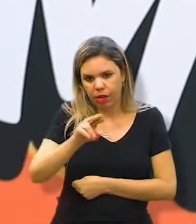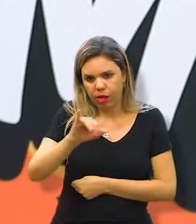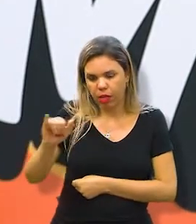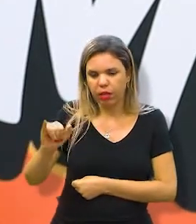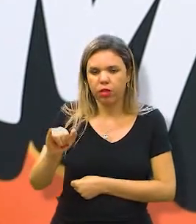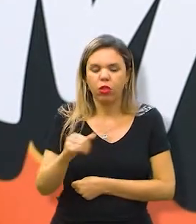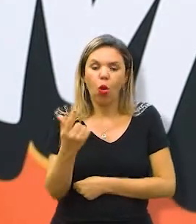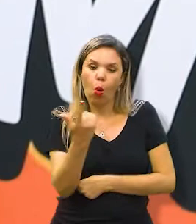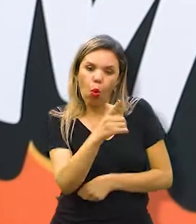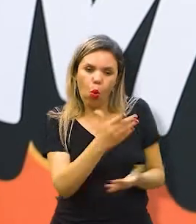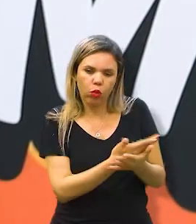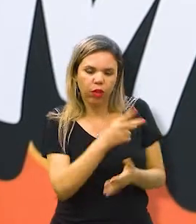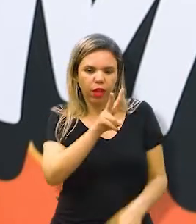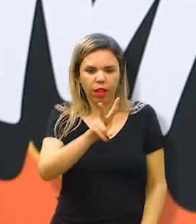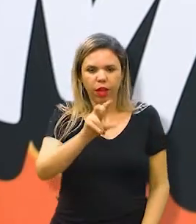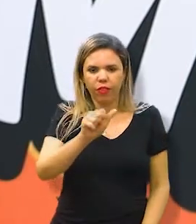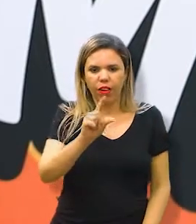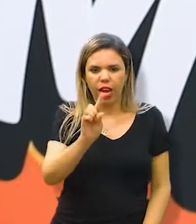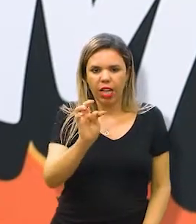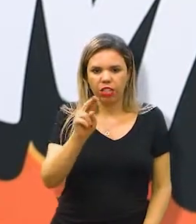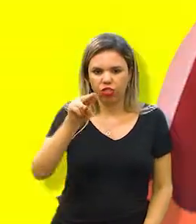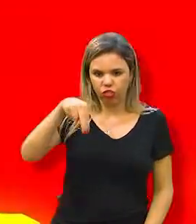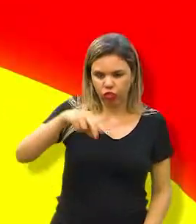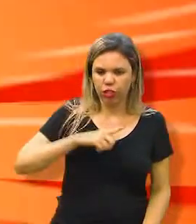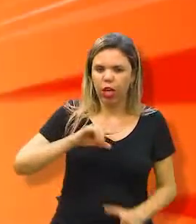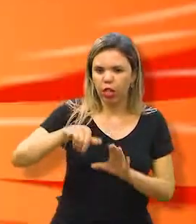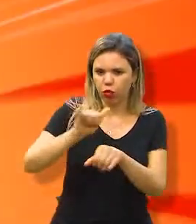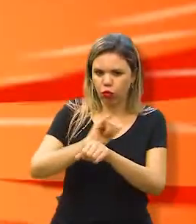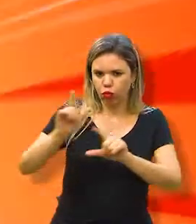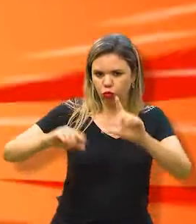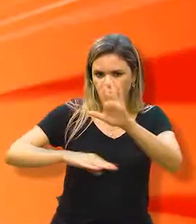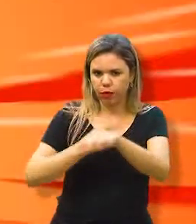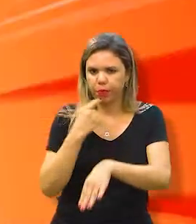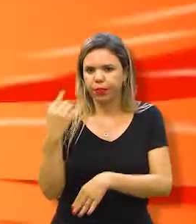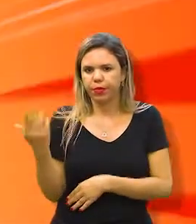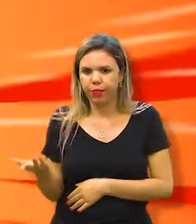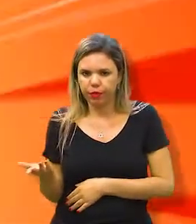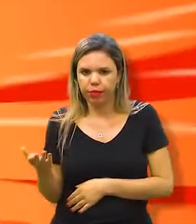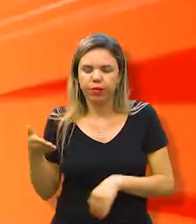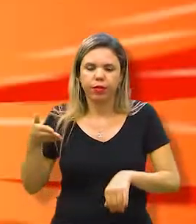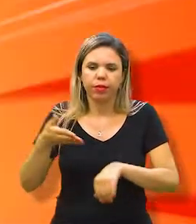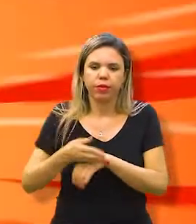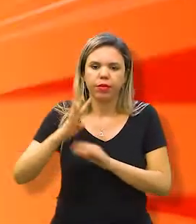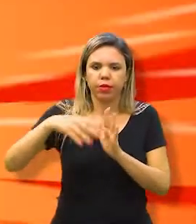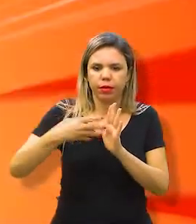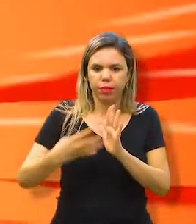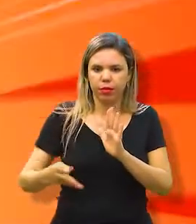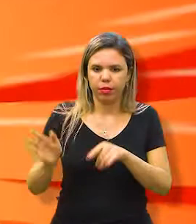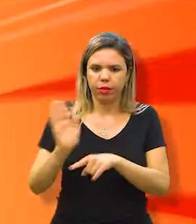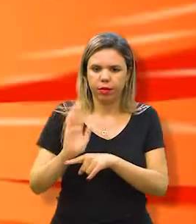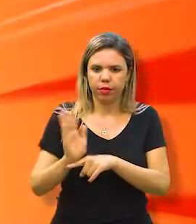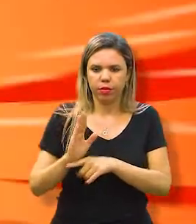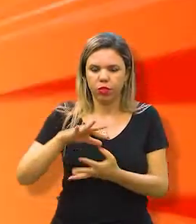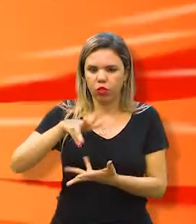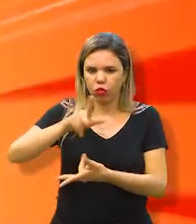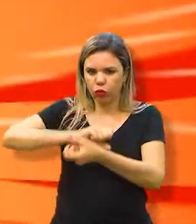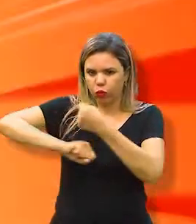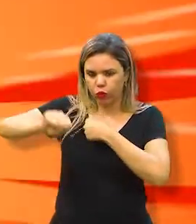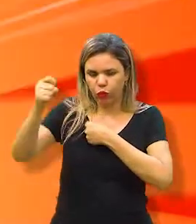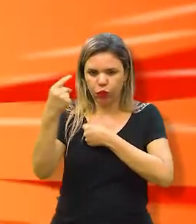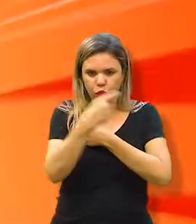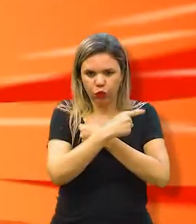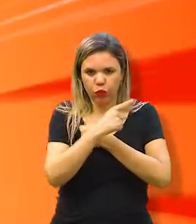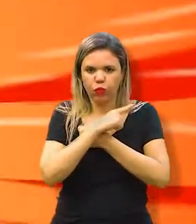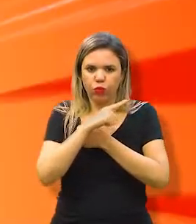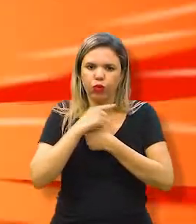Mari, falando sobre Valentine, tem lá no YouTube da TV Câmara Campinas. Entra na playlist do